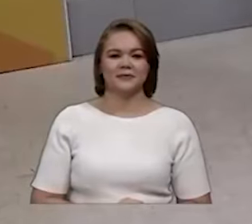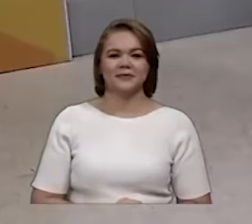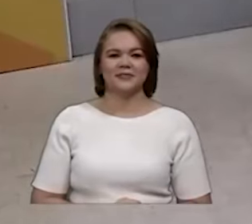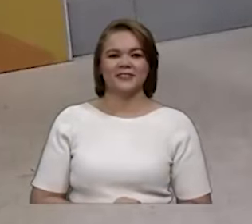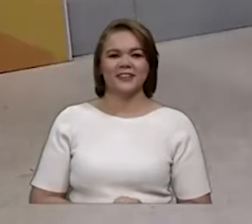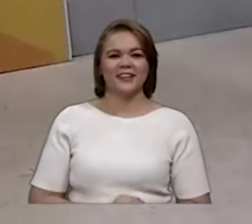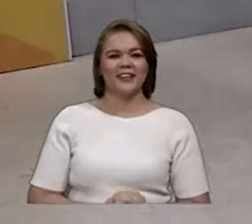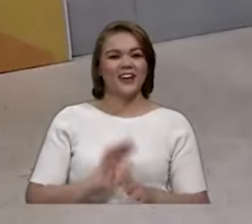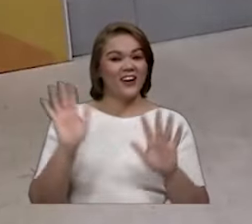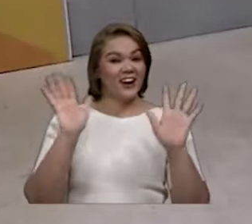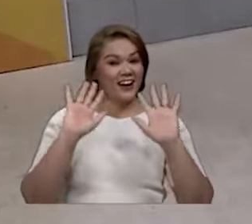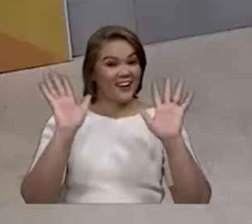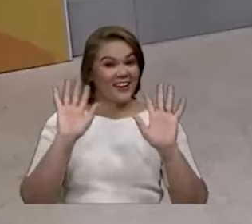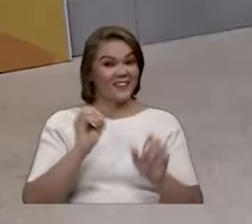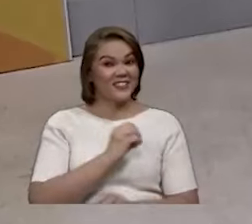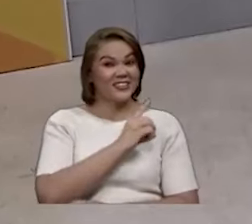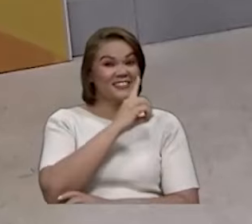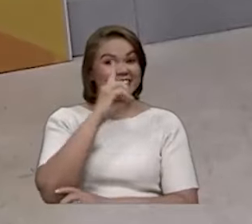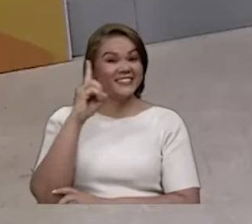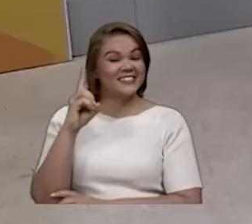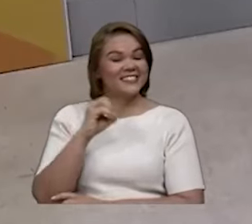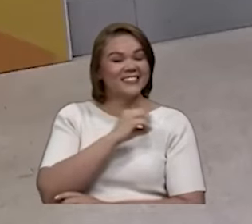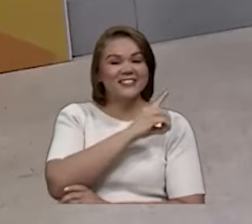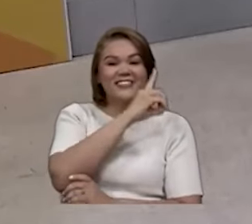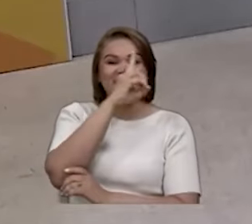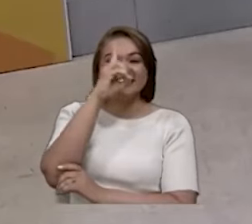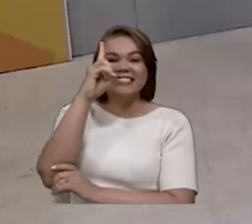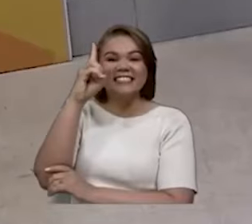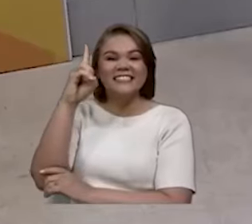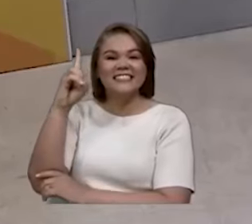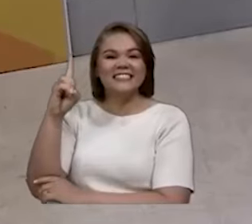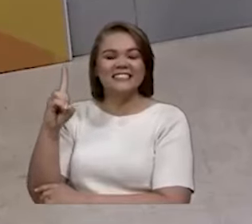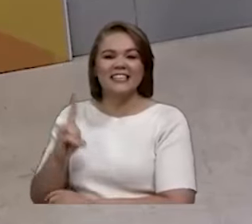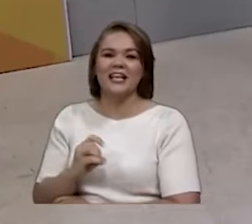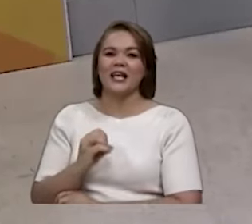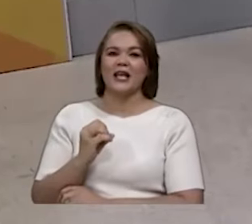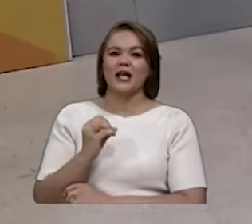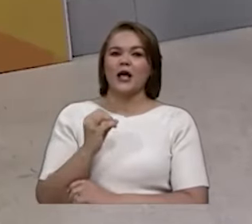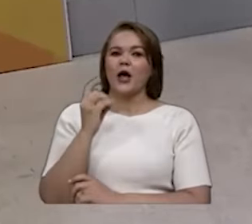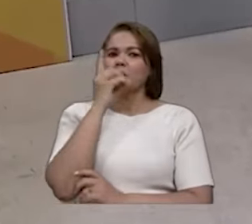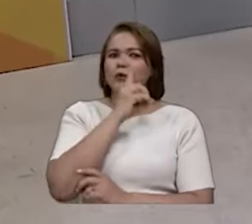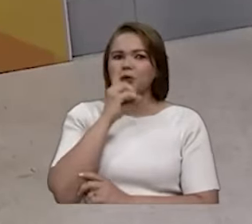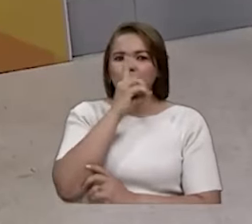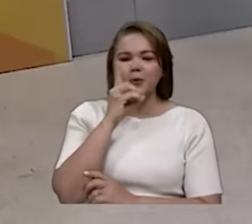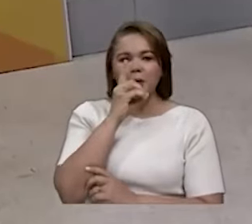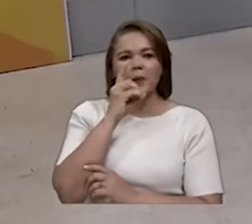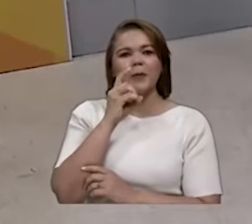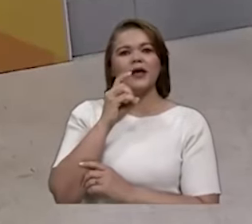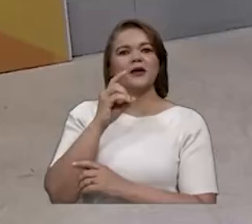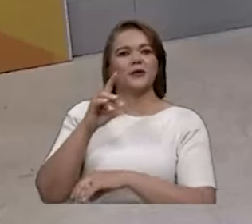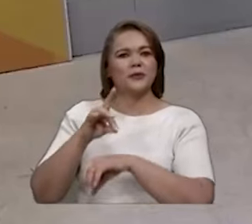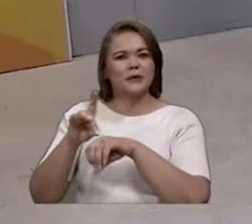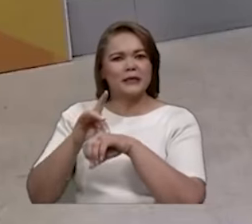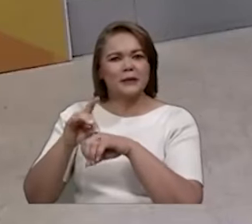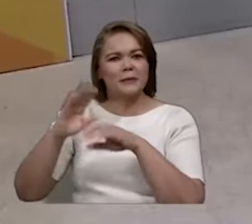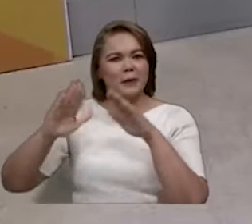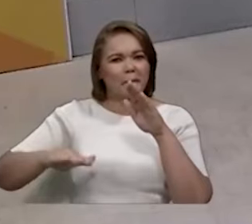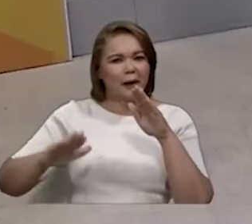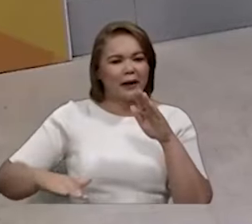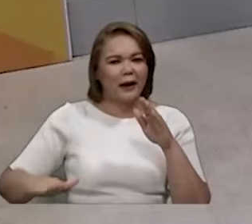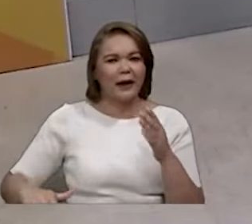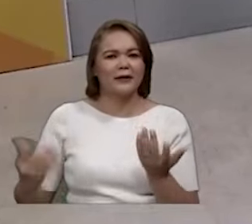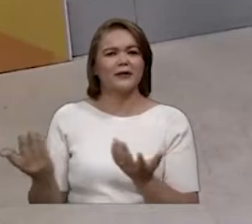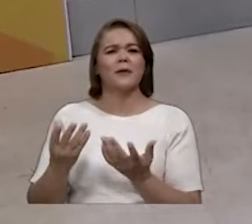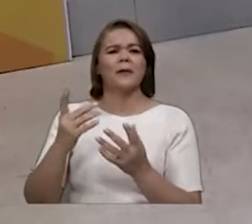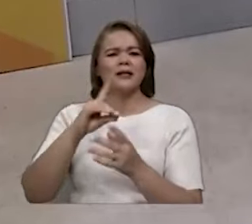Olá, olá, bom dia, muitíssimo bom dia, domingo de Black Friday no ar com diversas chances de